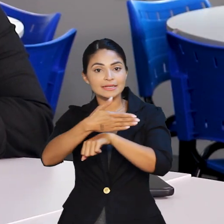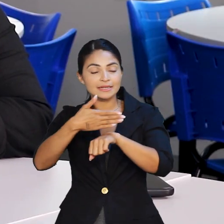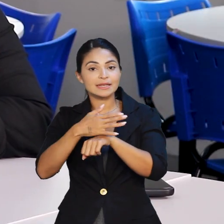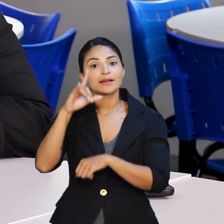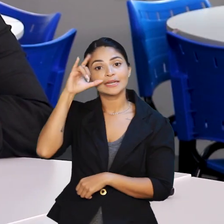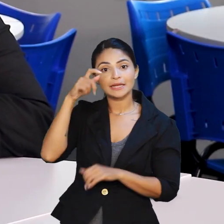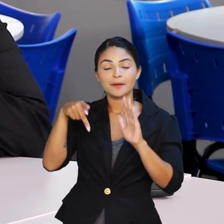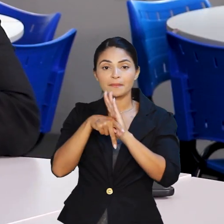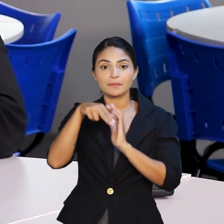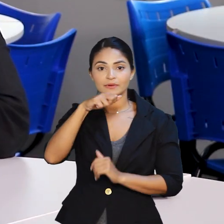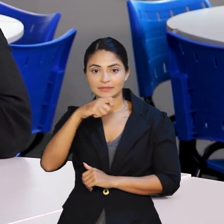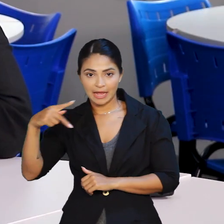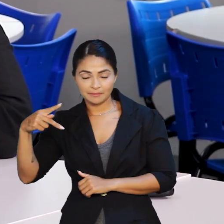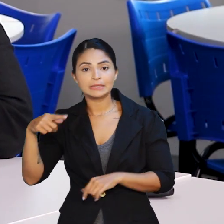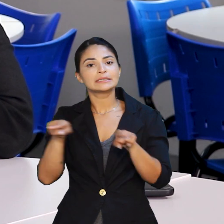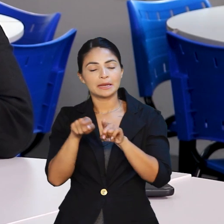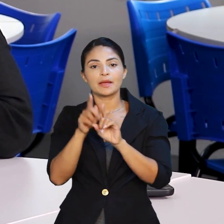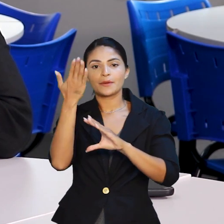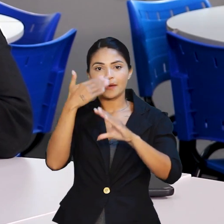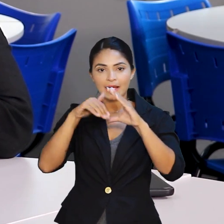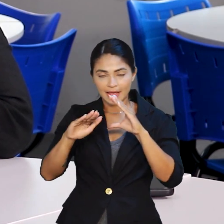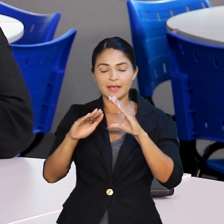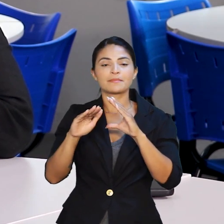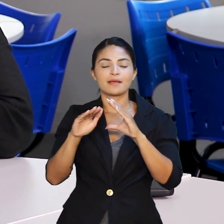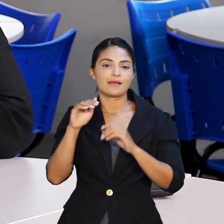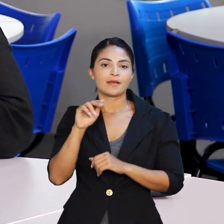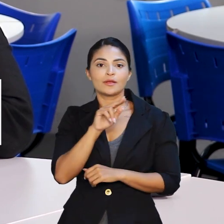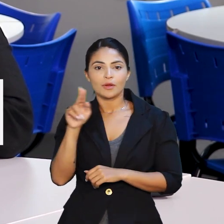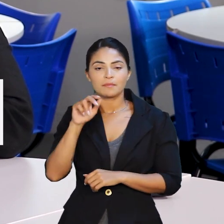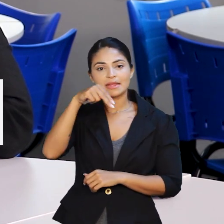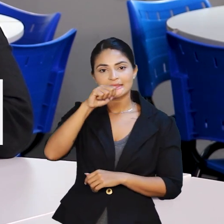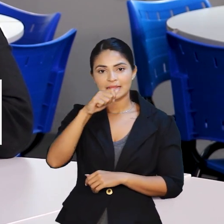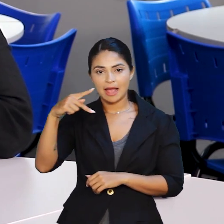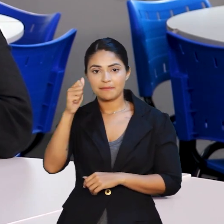acessar o Instagram do NAP. O nosso e-mail também, o nosso e-mail é